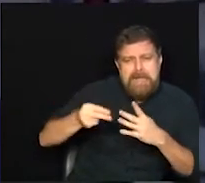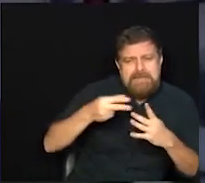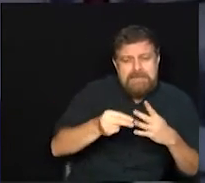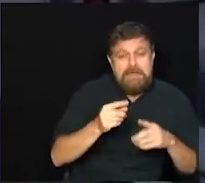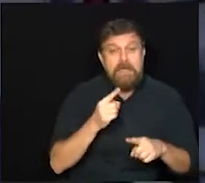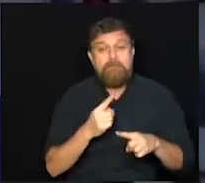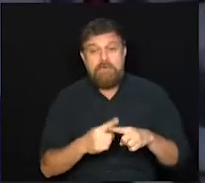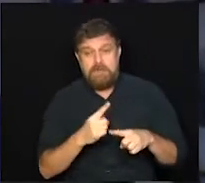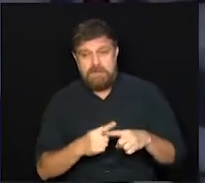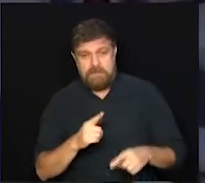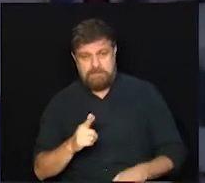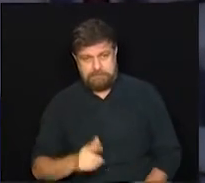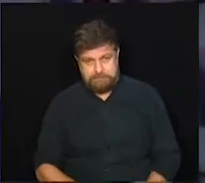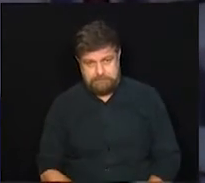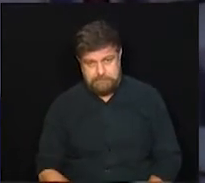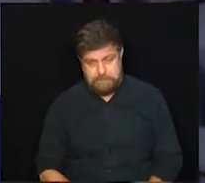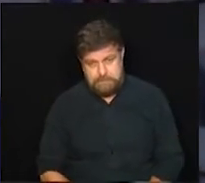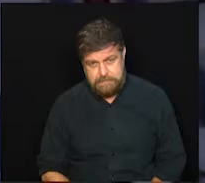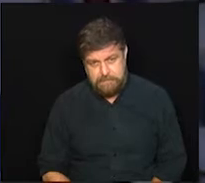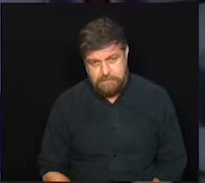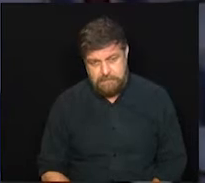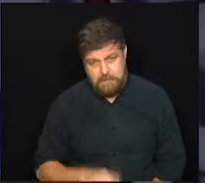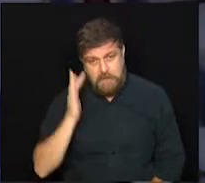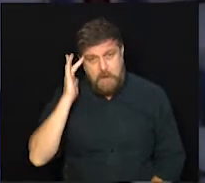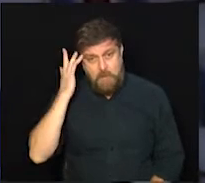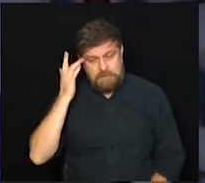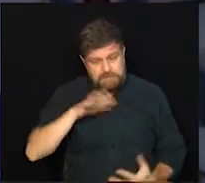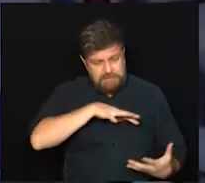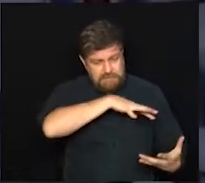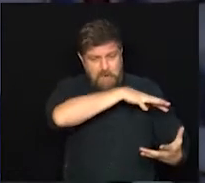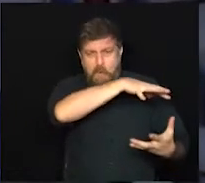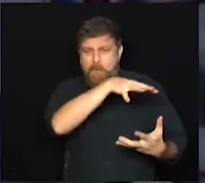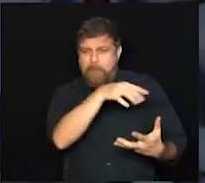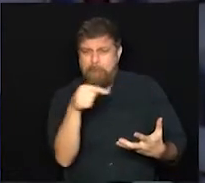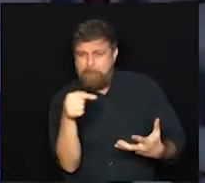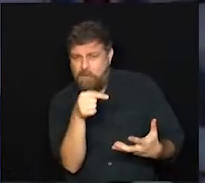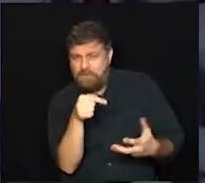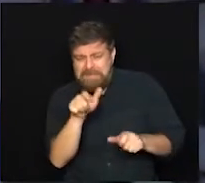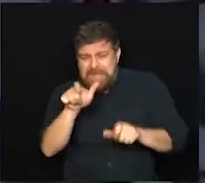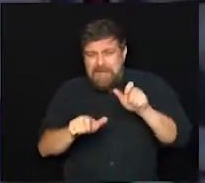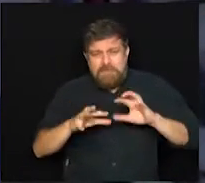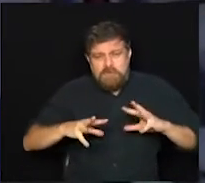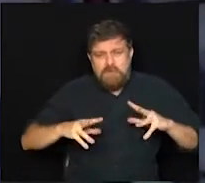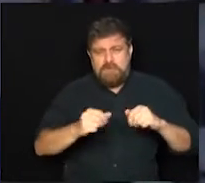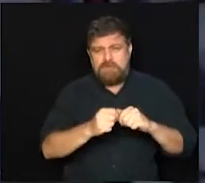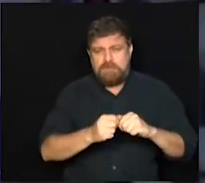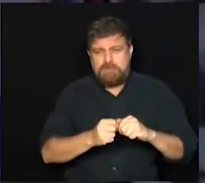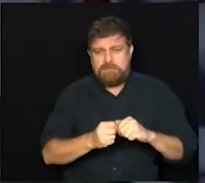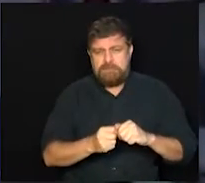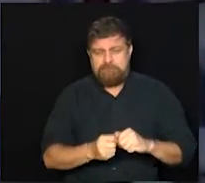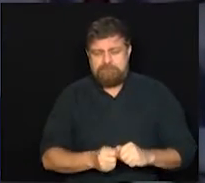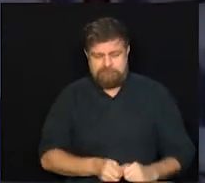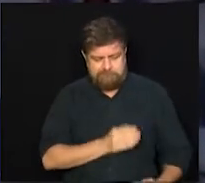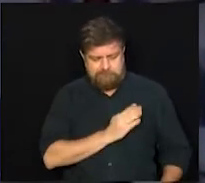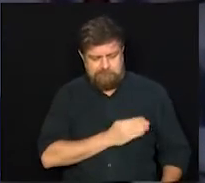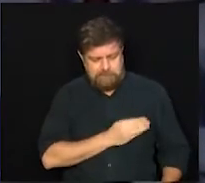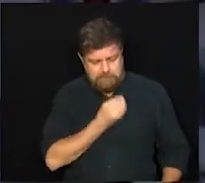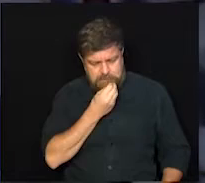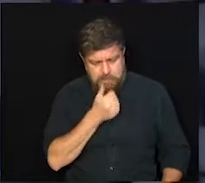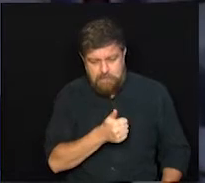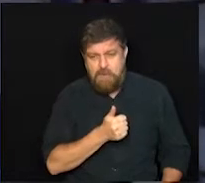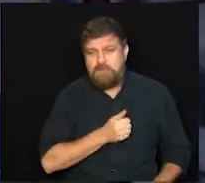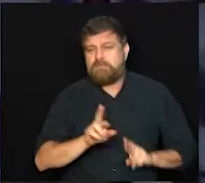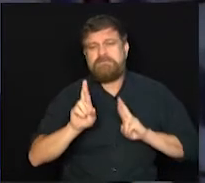histórica? Porque eu acho que o mundo todo, todas as pessoas de bem, né, elas esperam que o